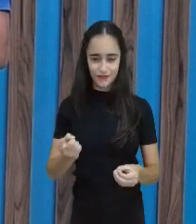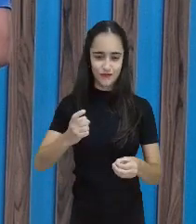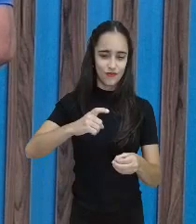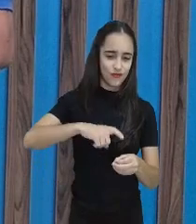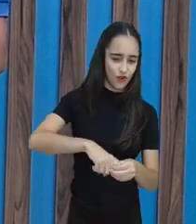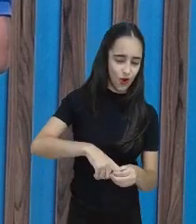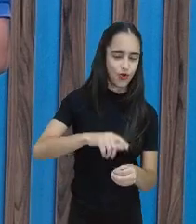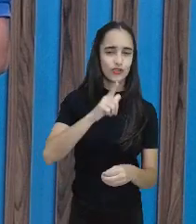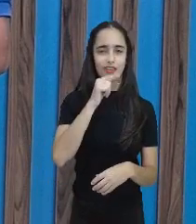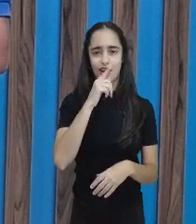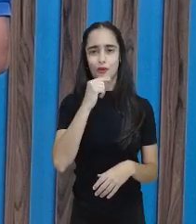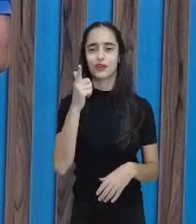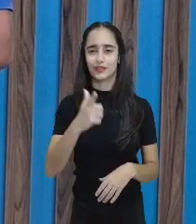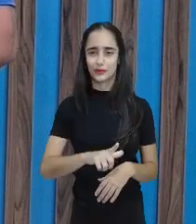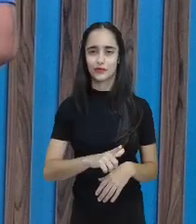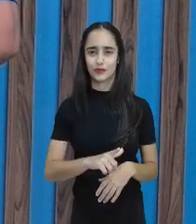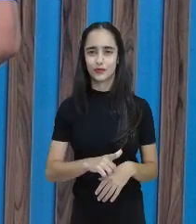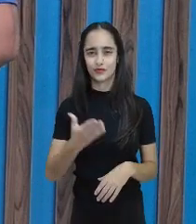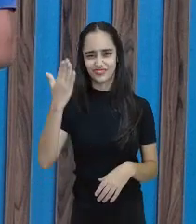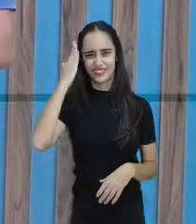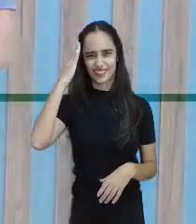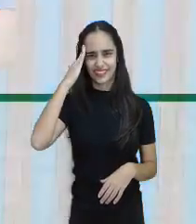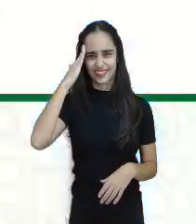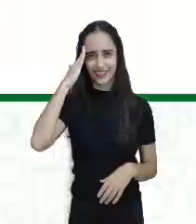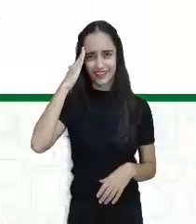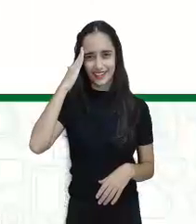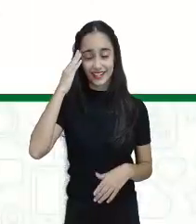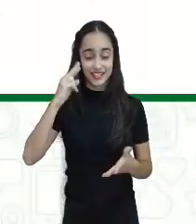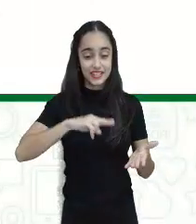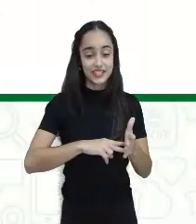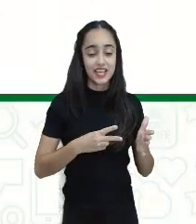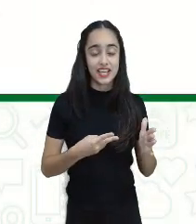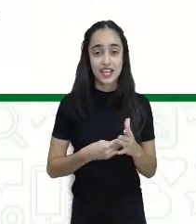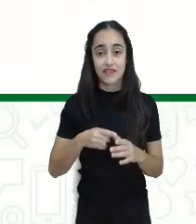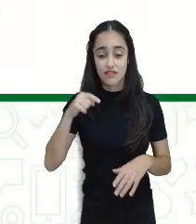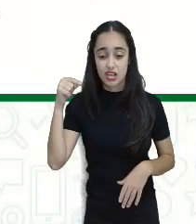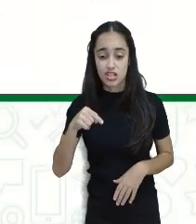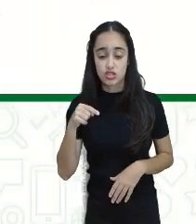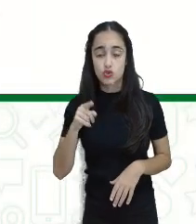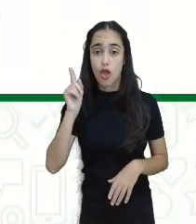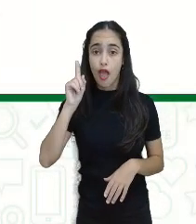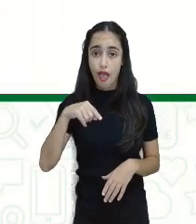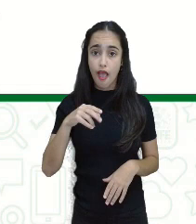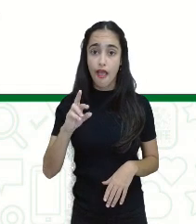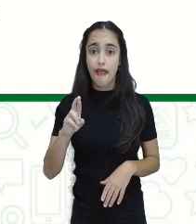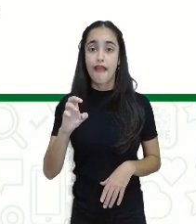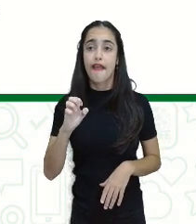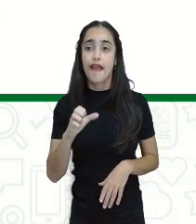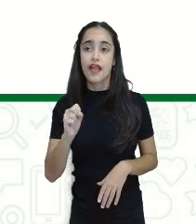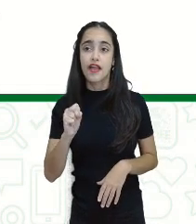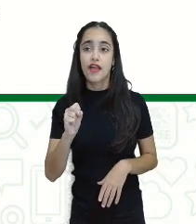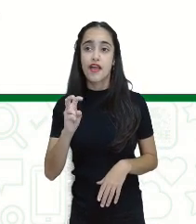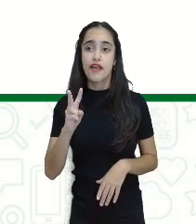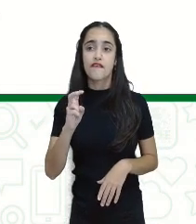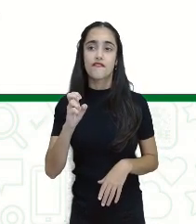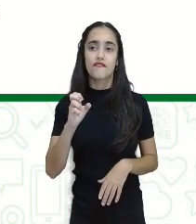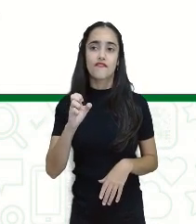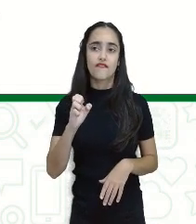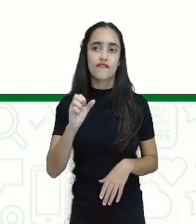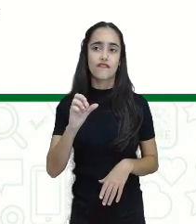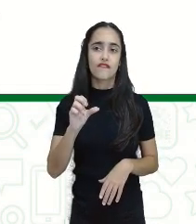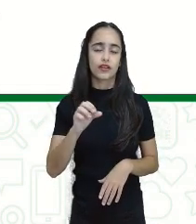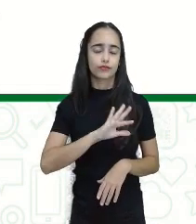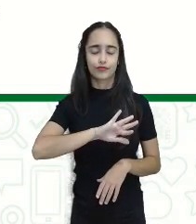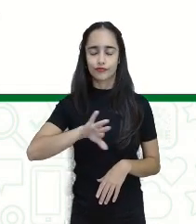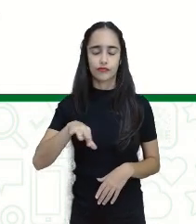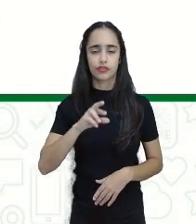novamente em água. Então, essa é uma transformação reversível. É quando o material pode voltar a ser